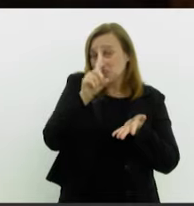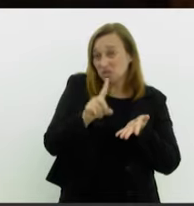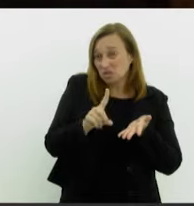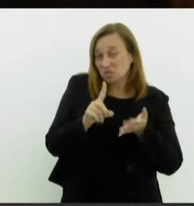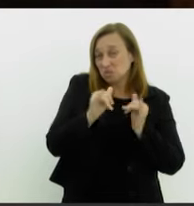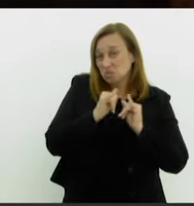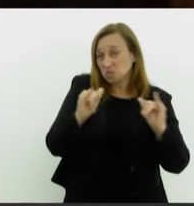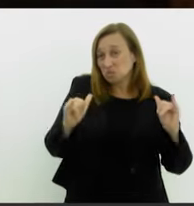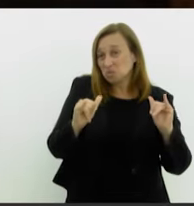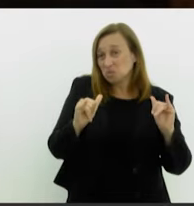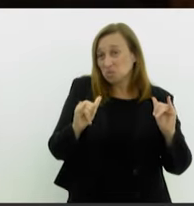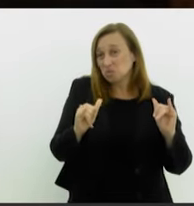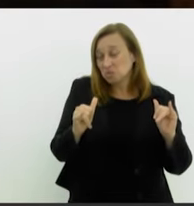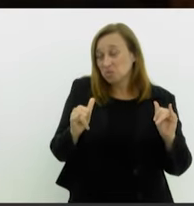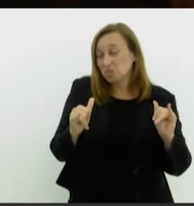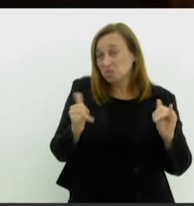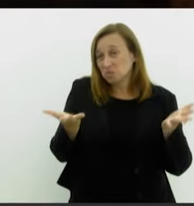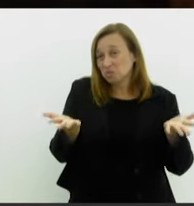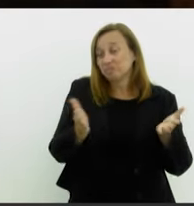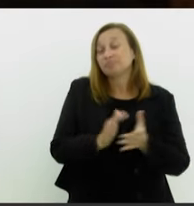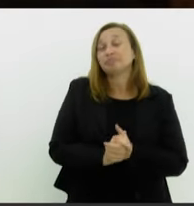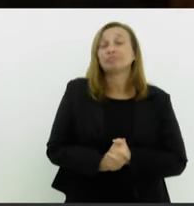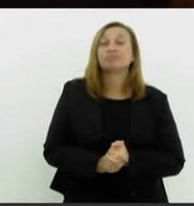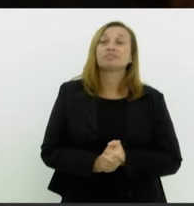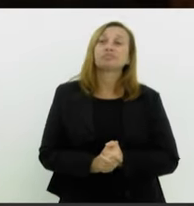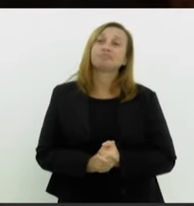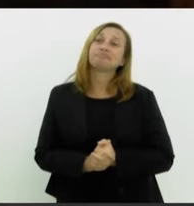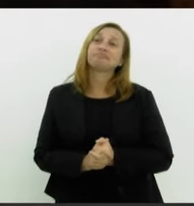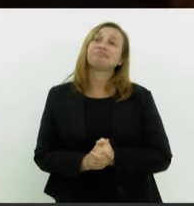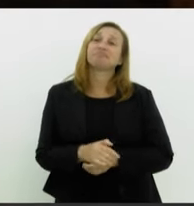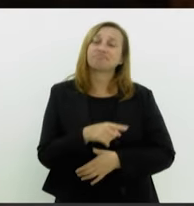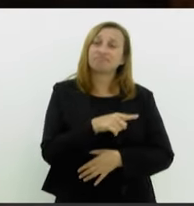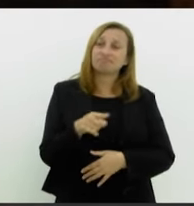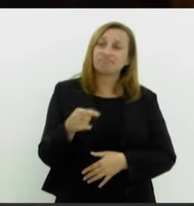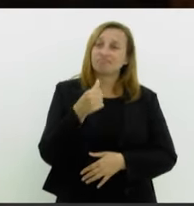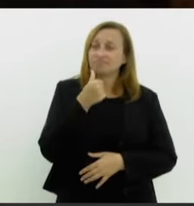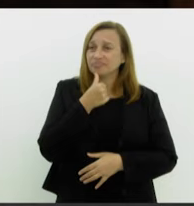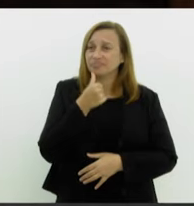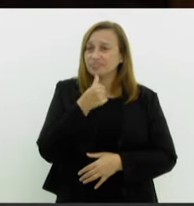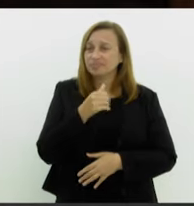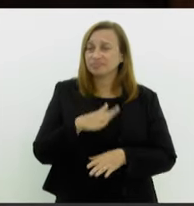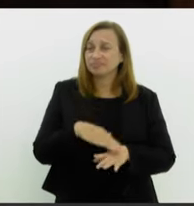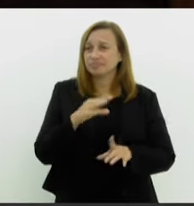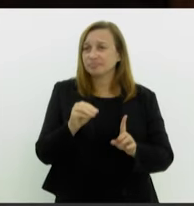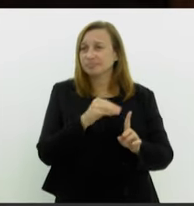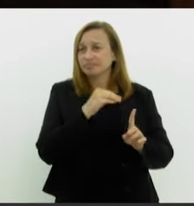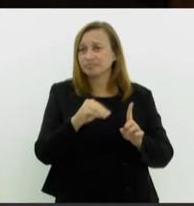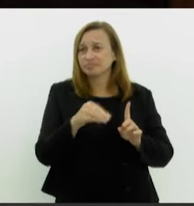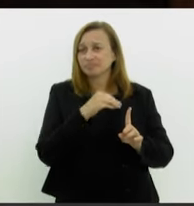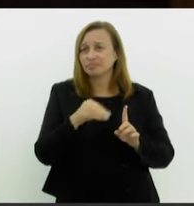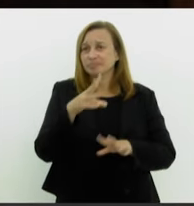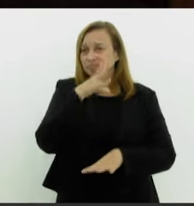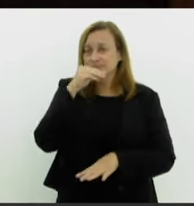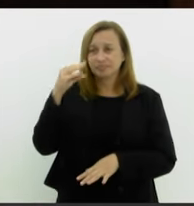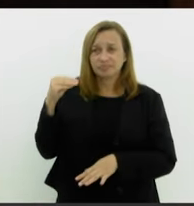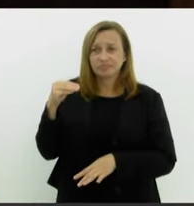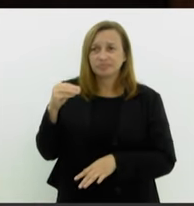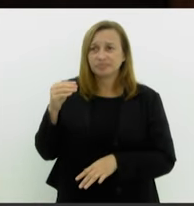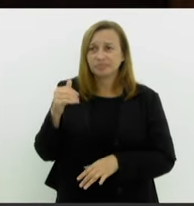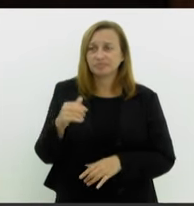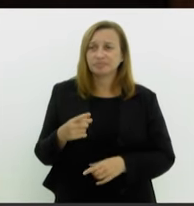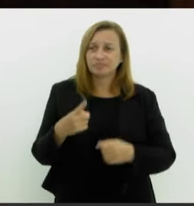informação seus direitos sexuais e reprodutivos e essas meninas elas são mais vulneráveis ainda as a sofrerem